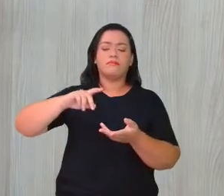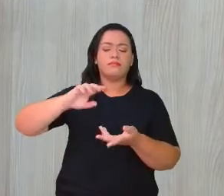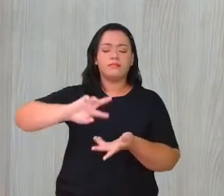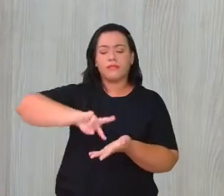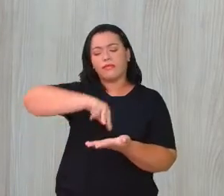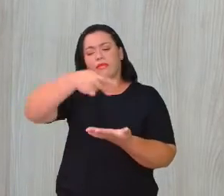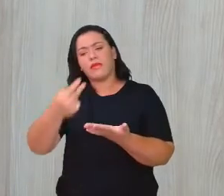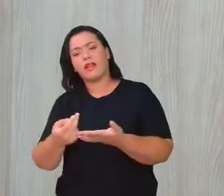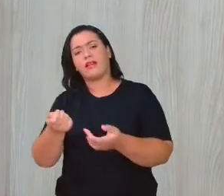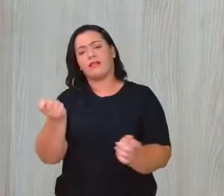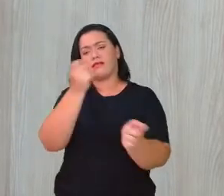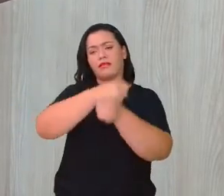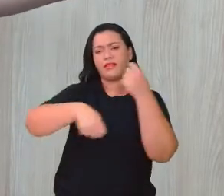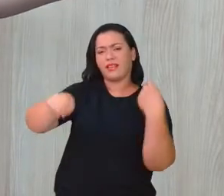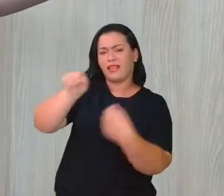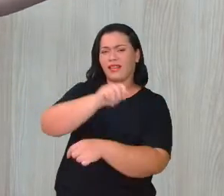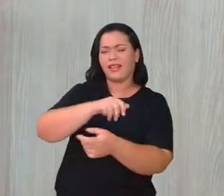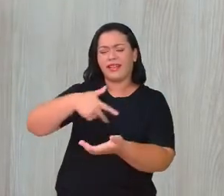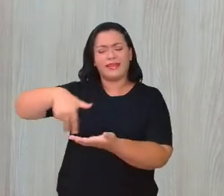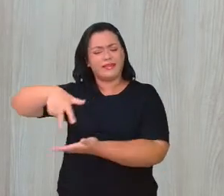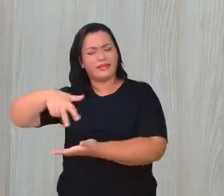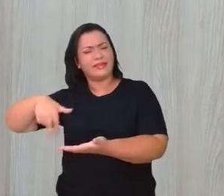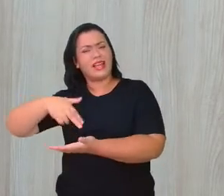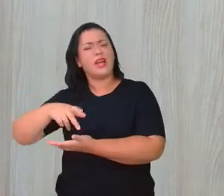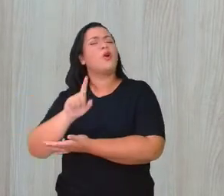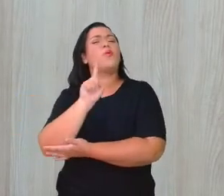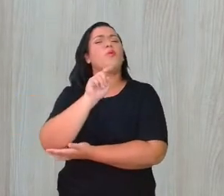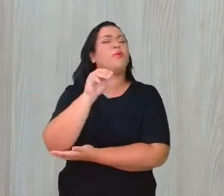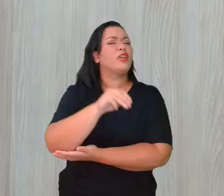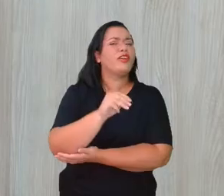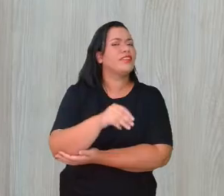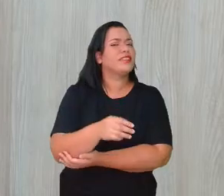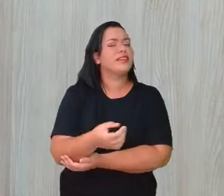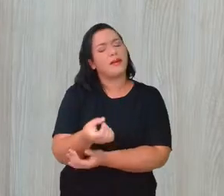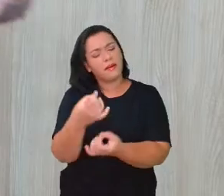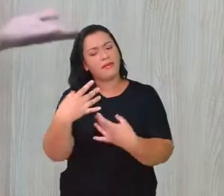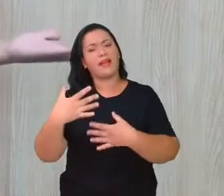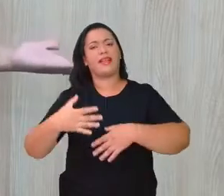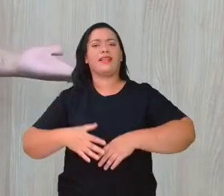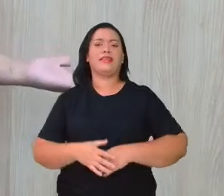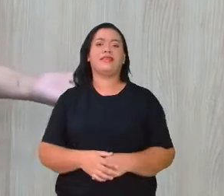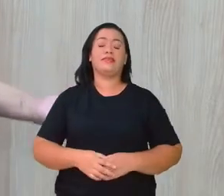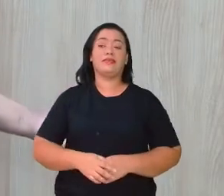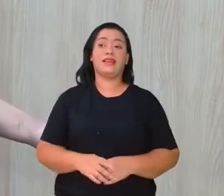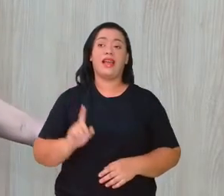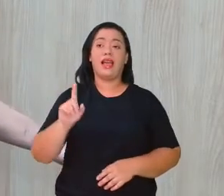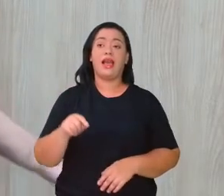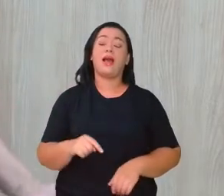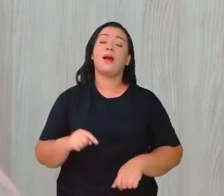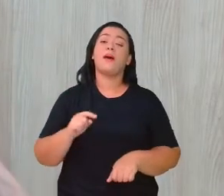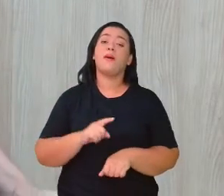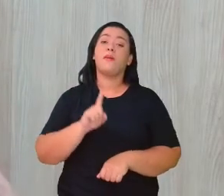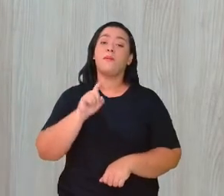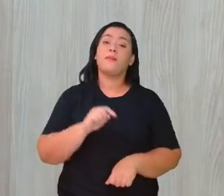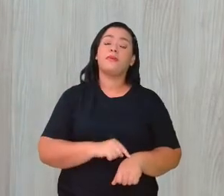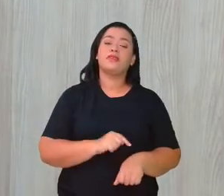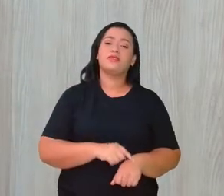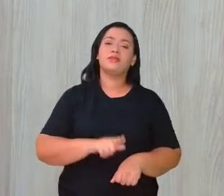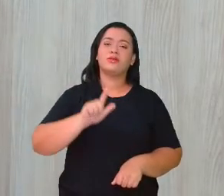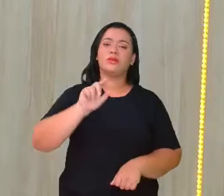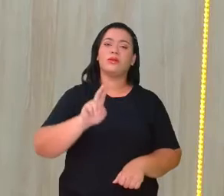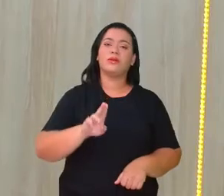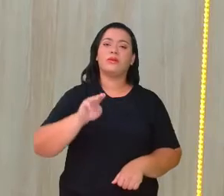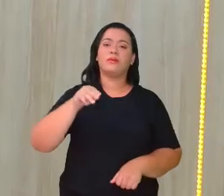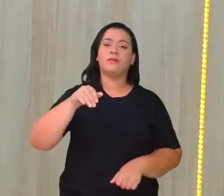aquela fitinha, depois dança. Gente, um minutinho só de vídeo. E manda pro Minuto Lumiere. Olha aí,